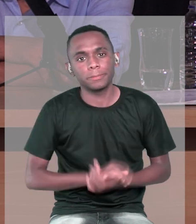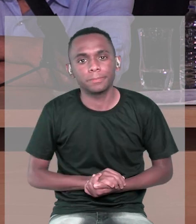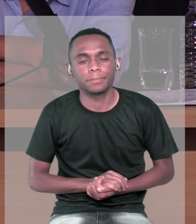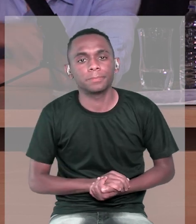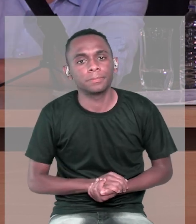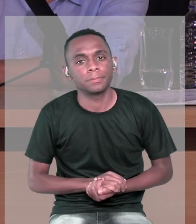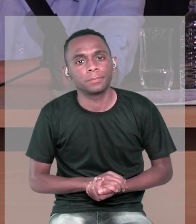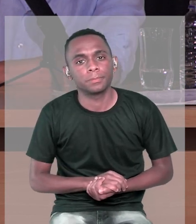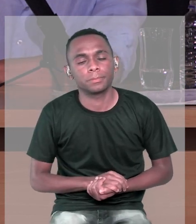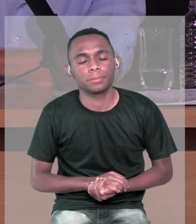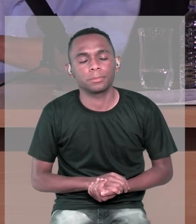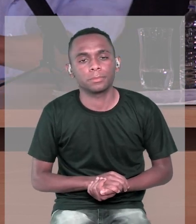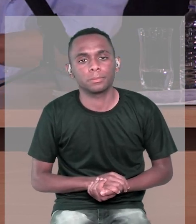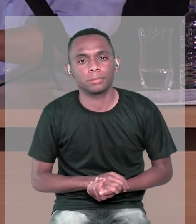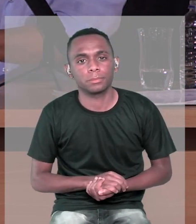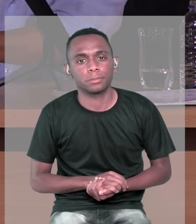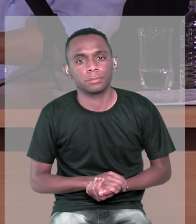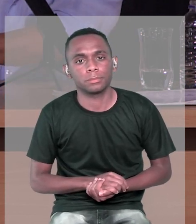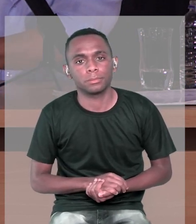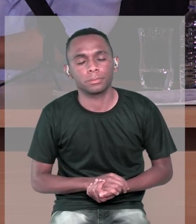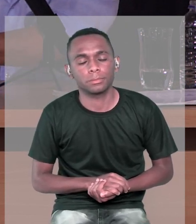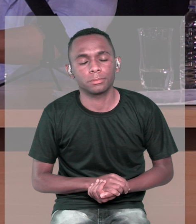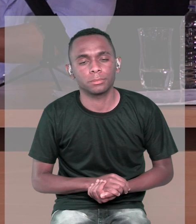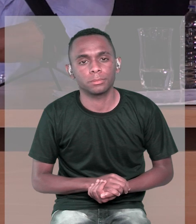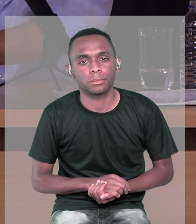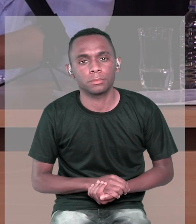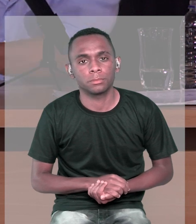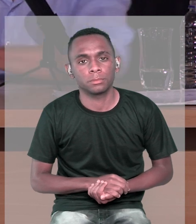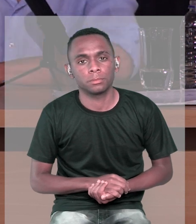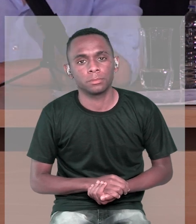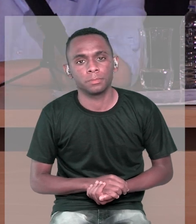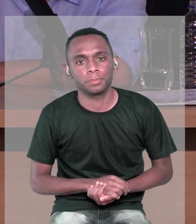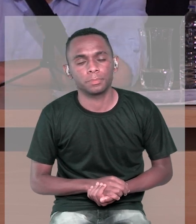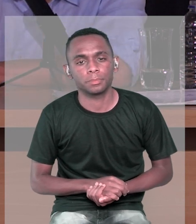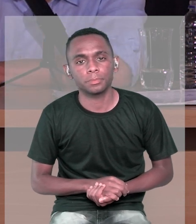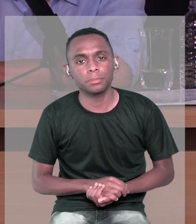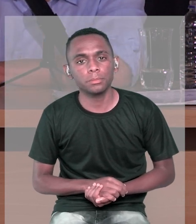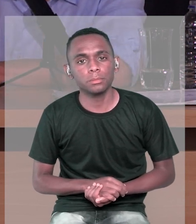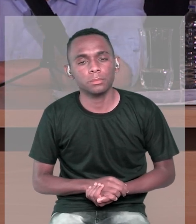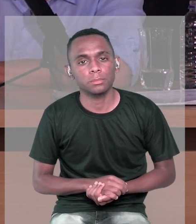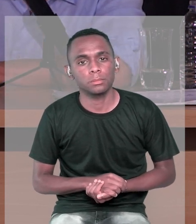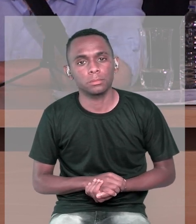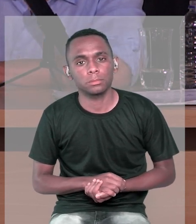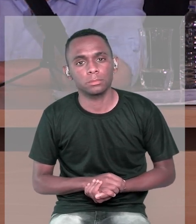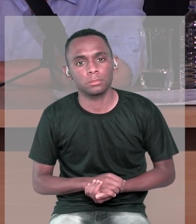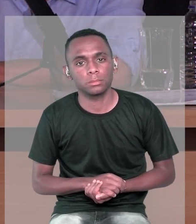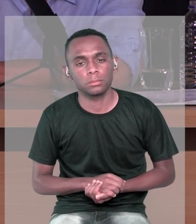comprendre, on pourrait dire, à force de chercher la jouissance, nous avons oublié le